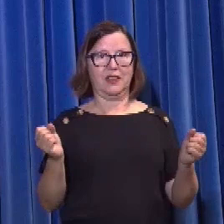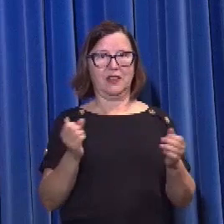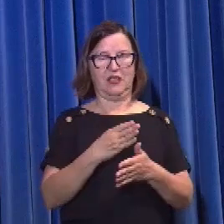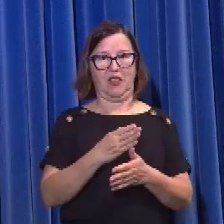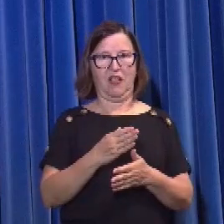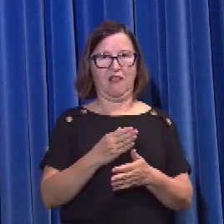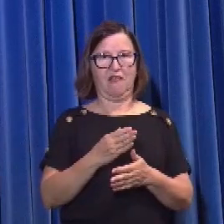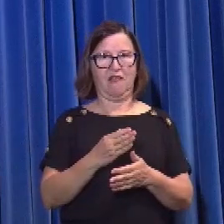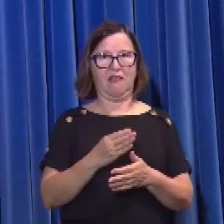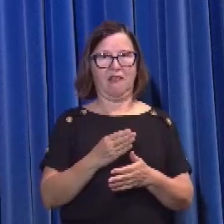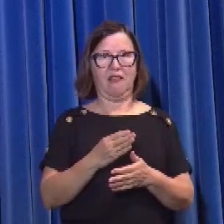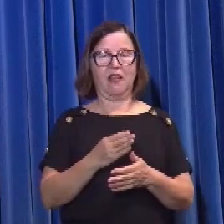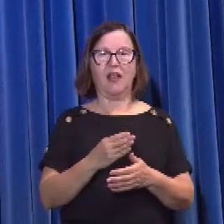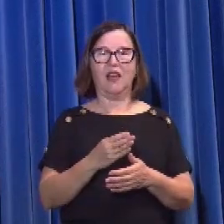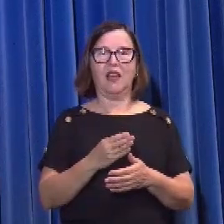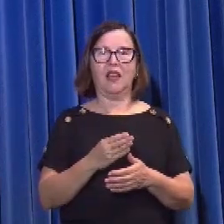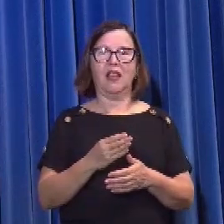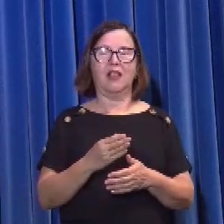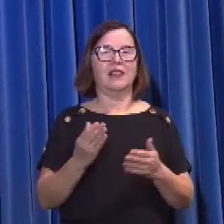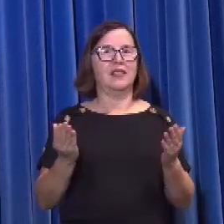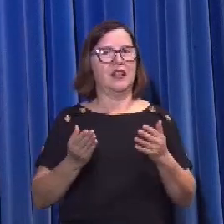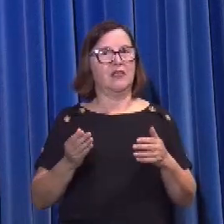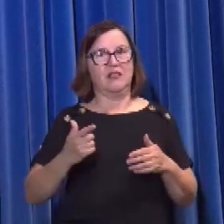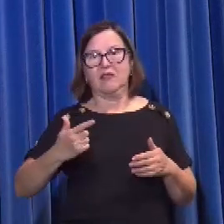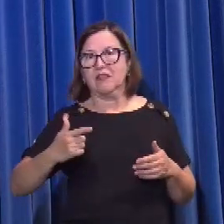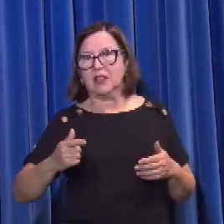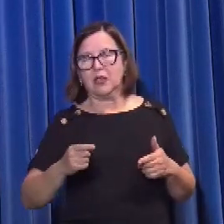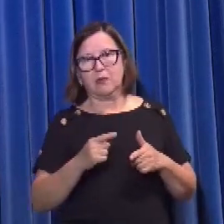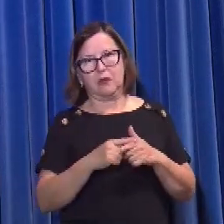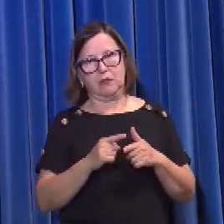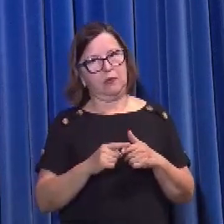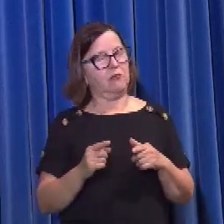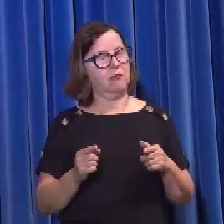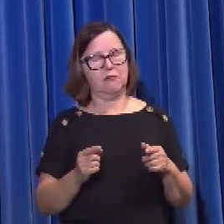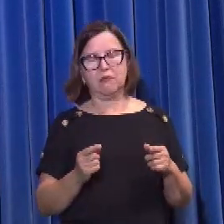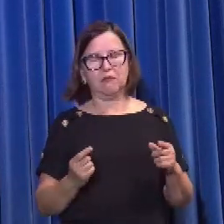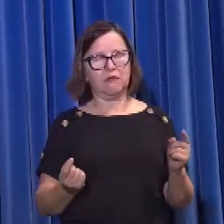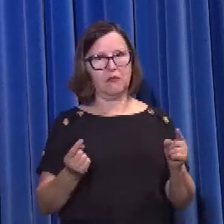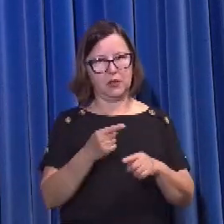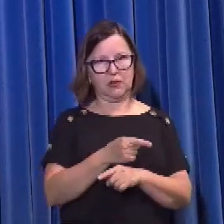problemas. É o contrário. É o contrário.